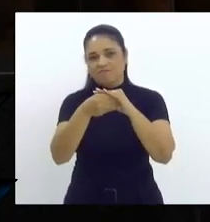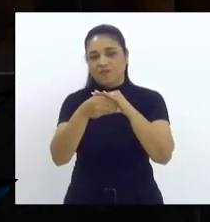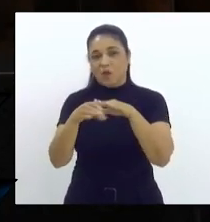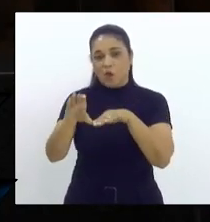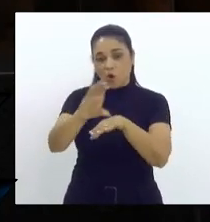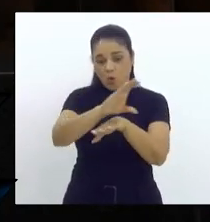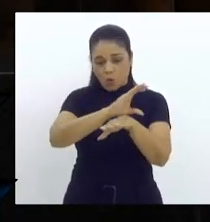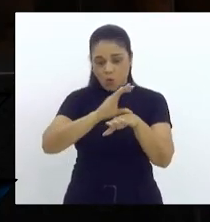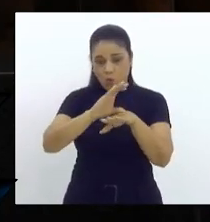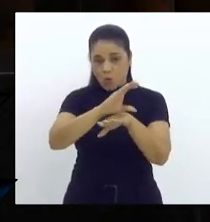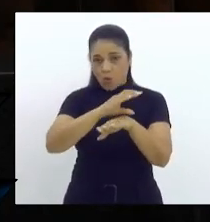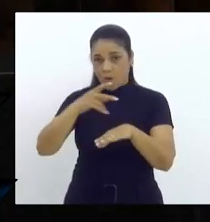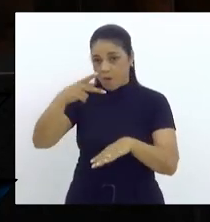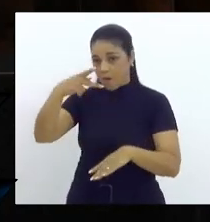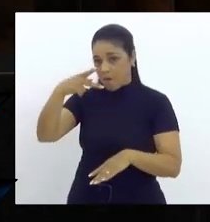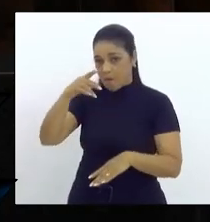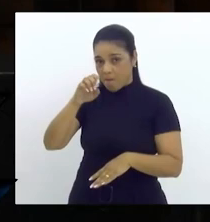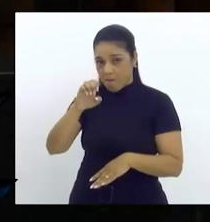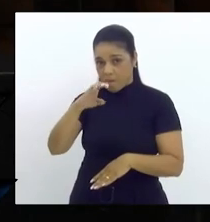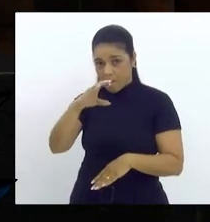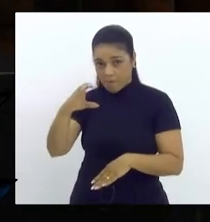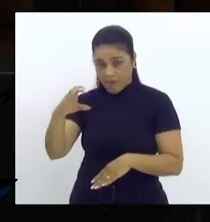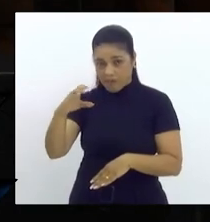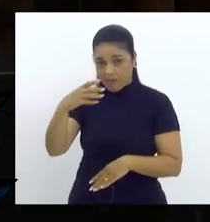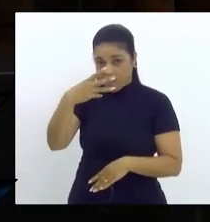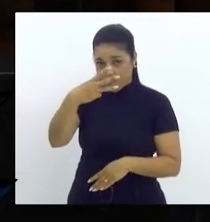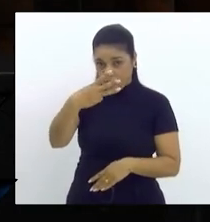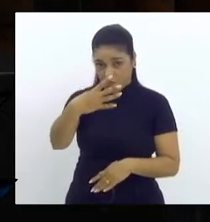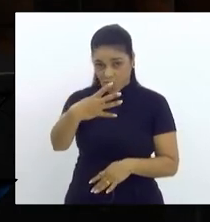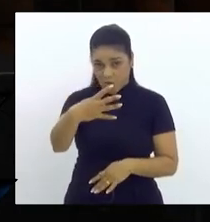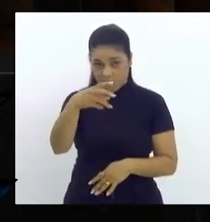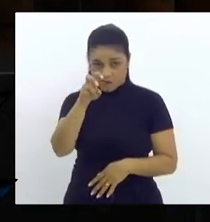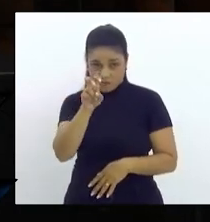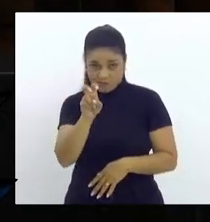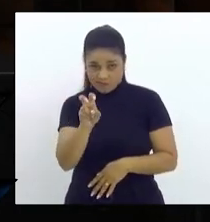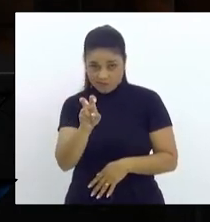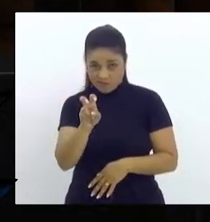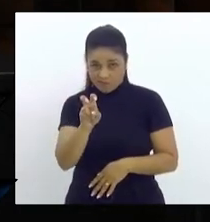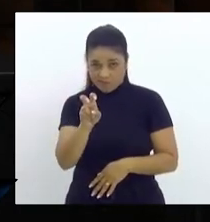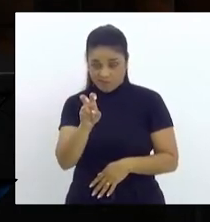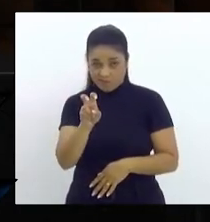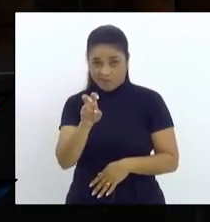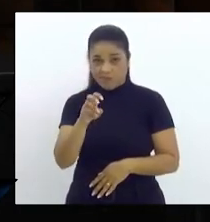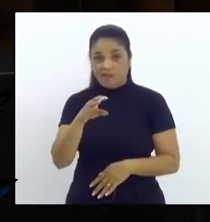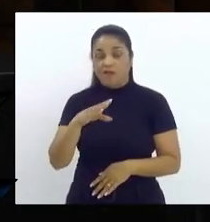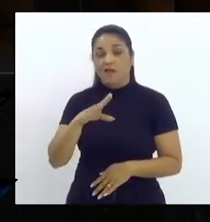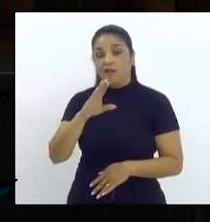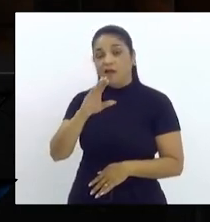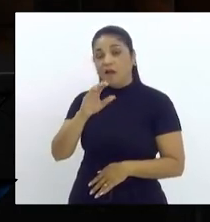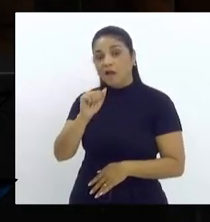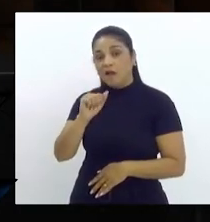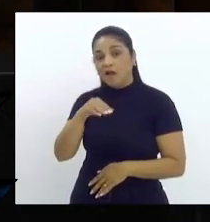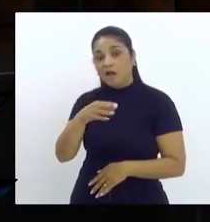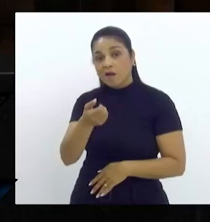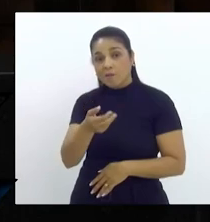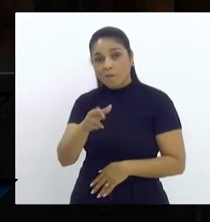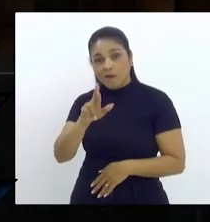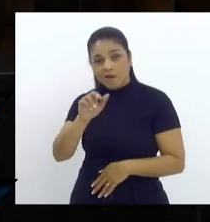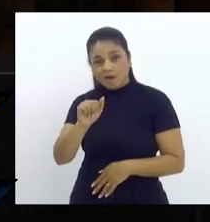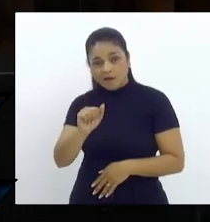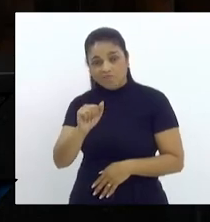chamada PEC 45. A Câmara aprovou um